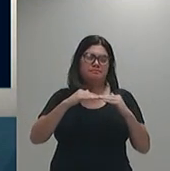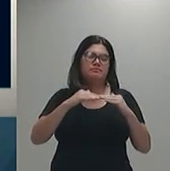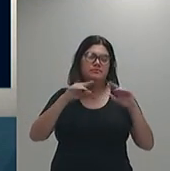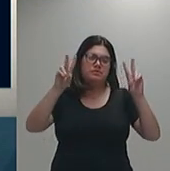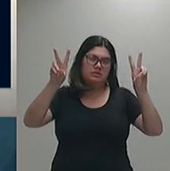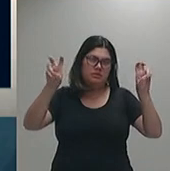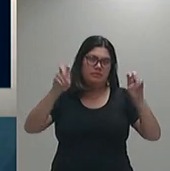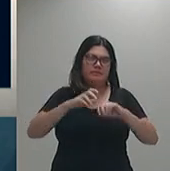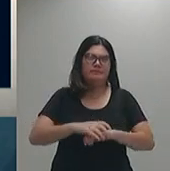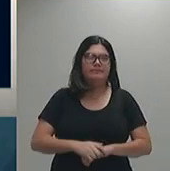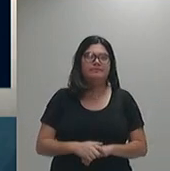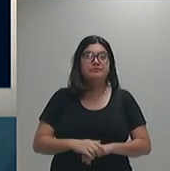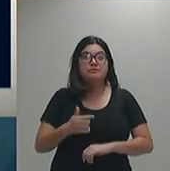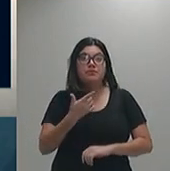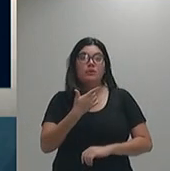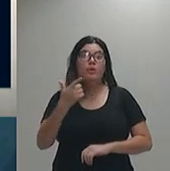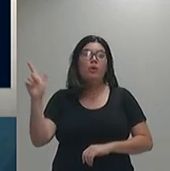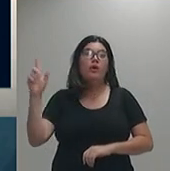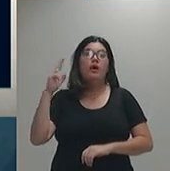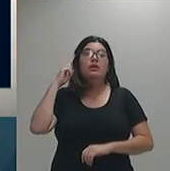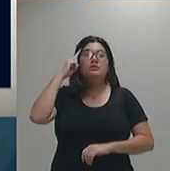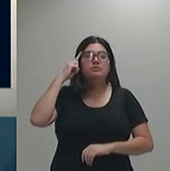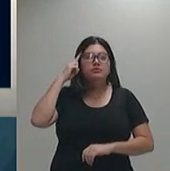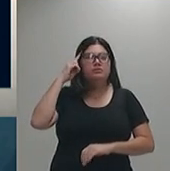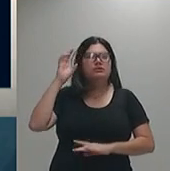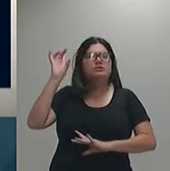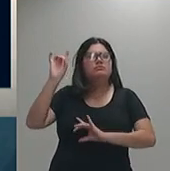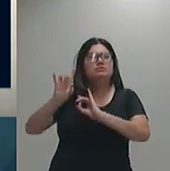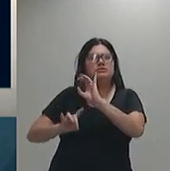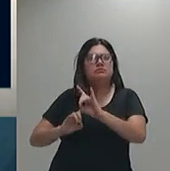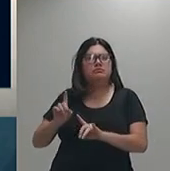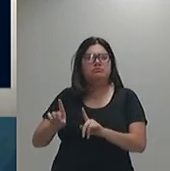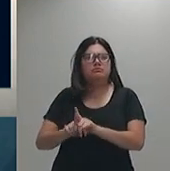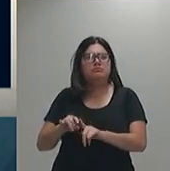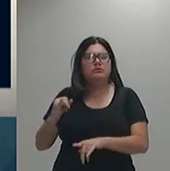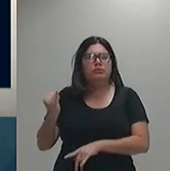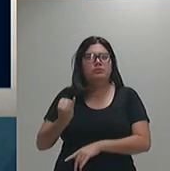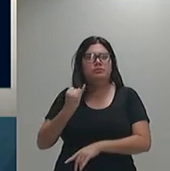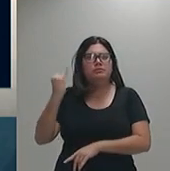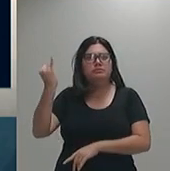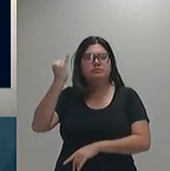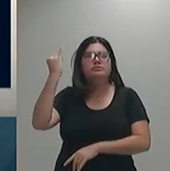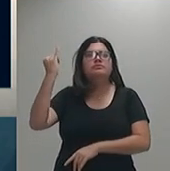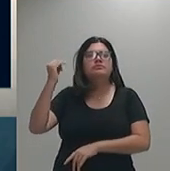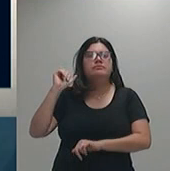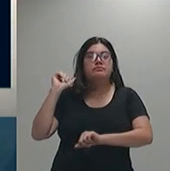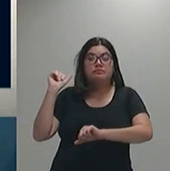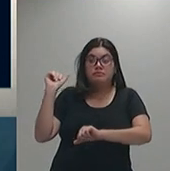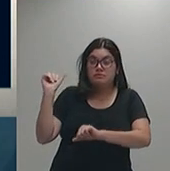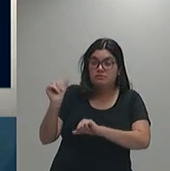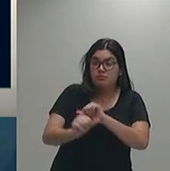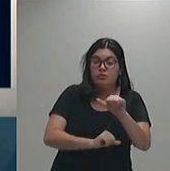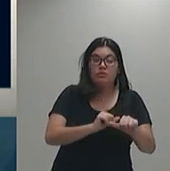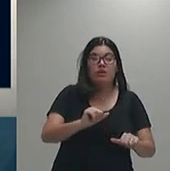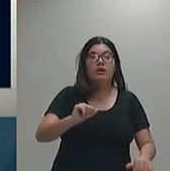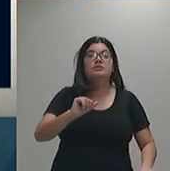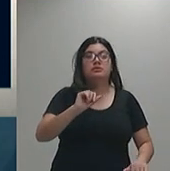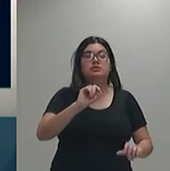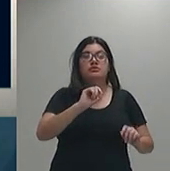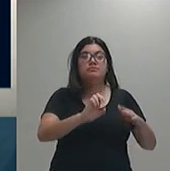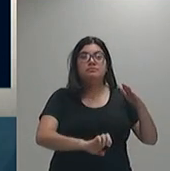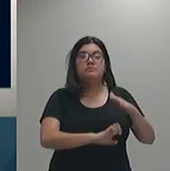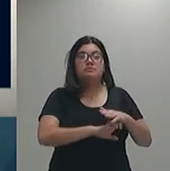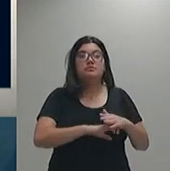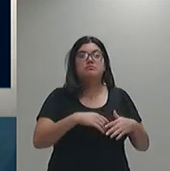é igreja corte específica e relevante a migração de operadora pelo estipulante muitas vezes o